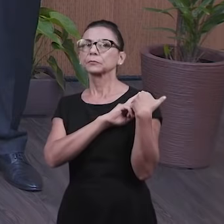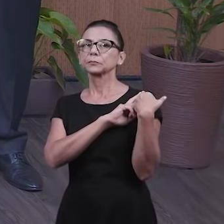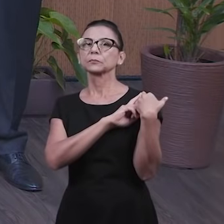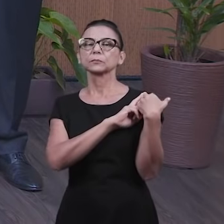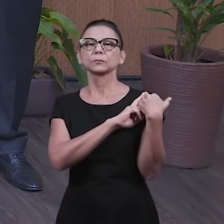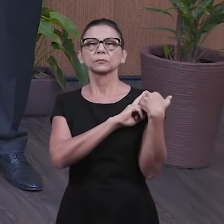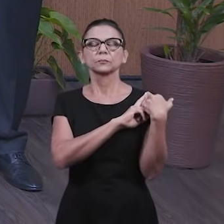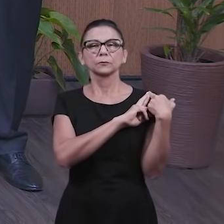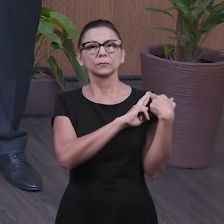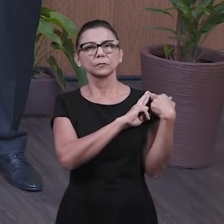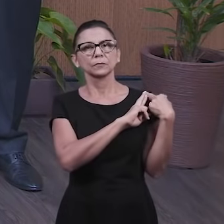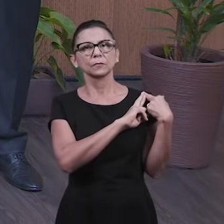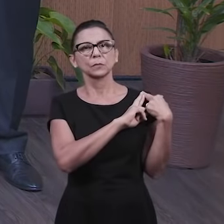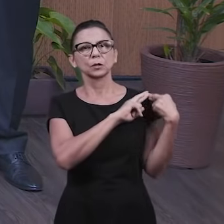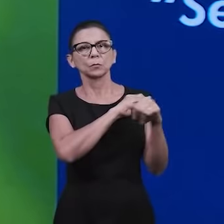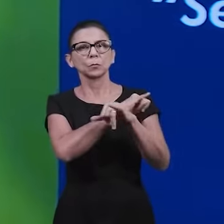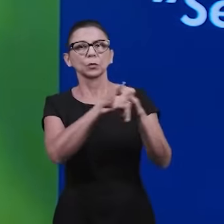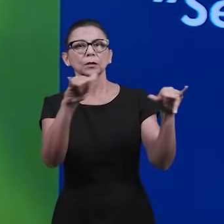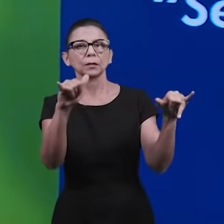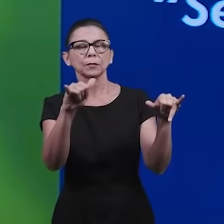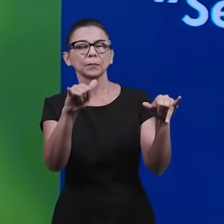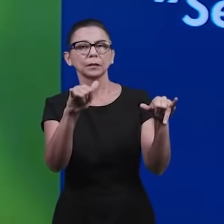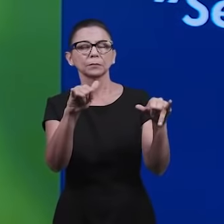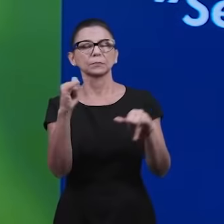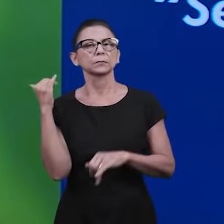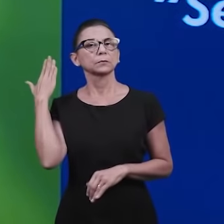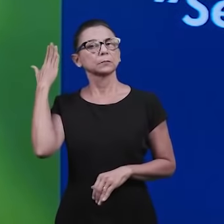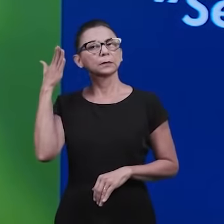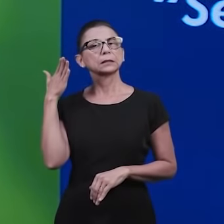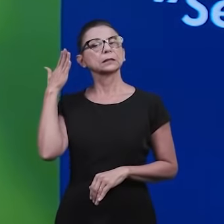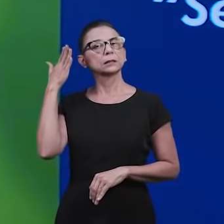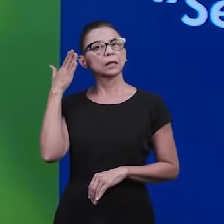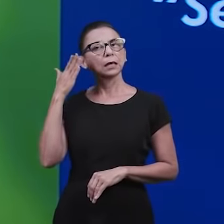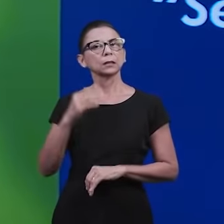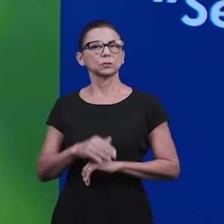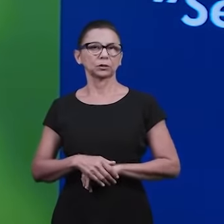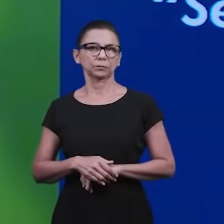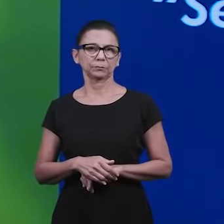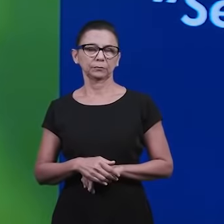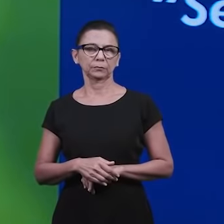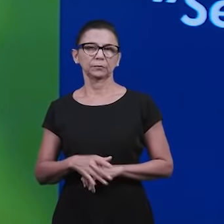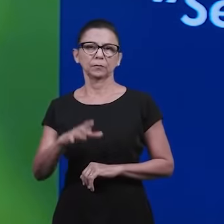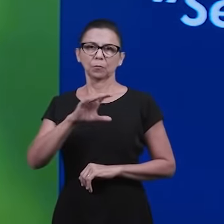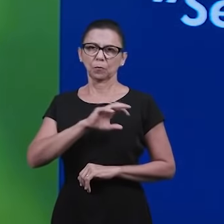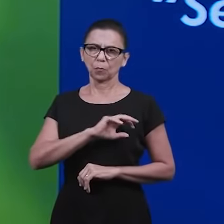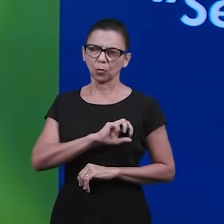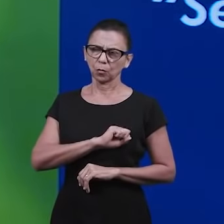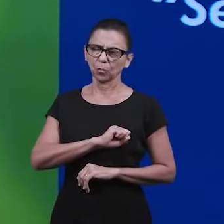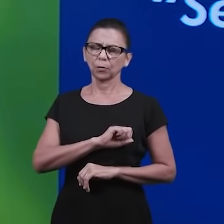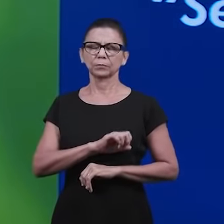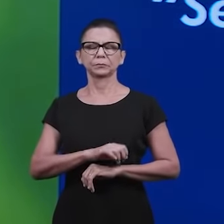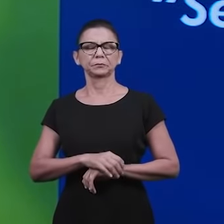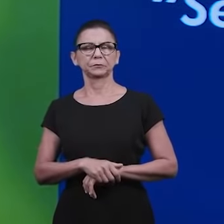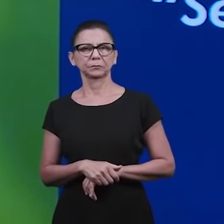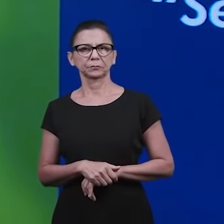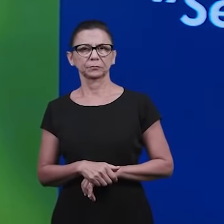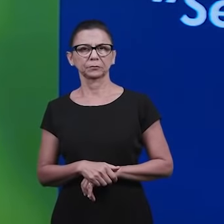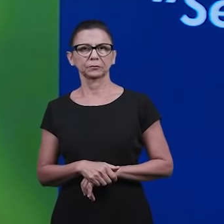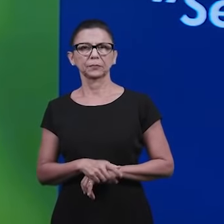esta mensagem de aviso, uma mensagem de amor, uma mensagem